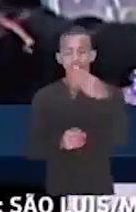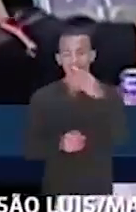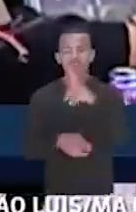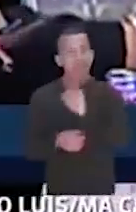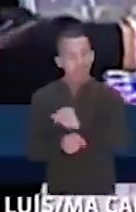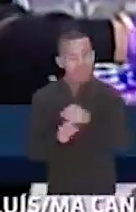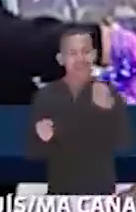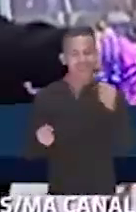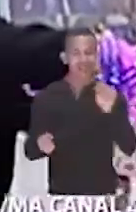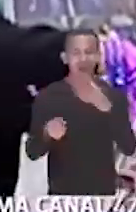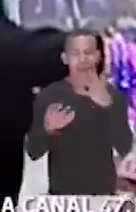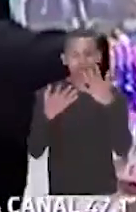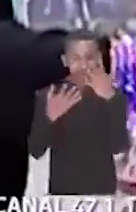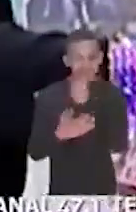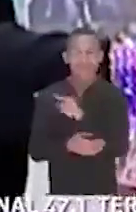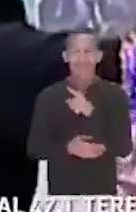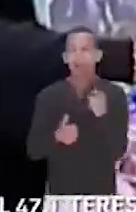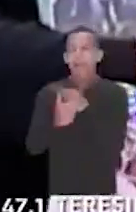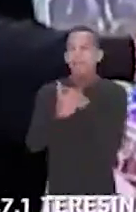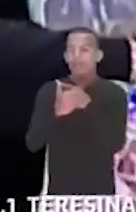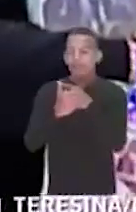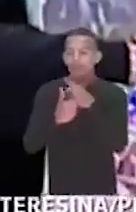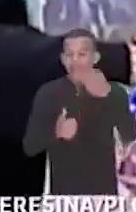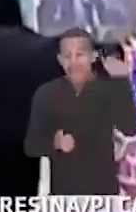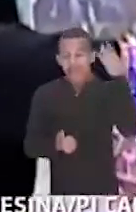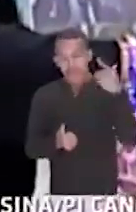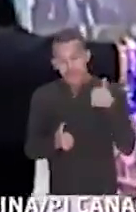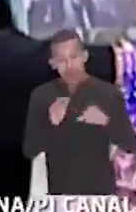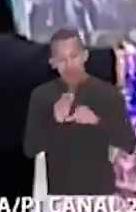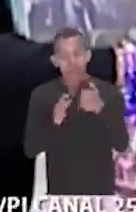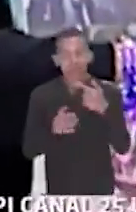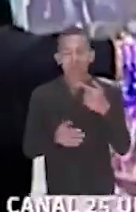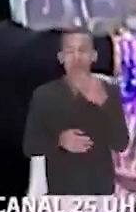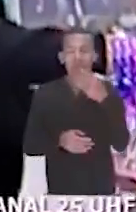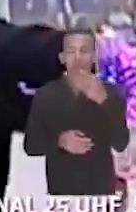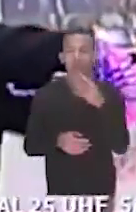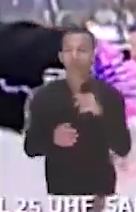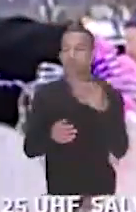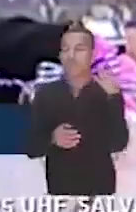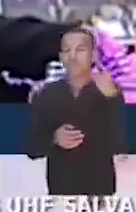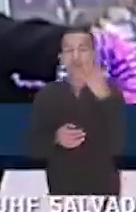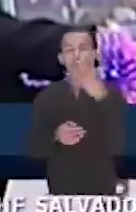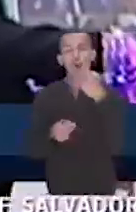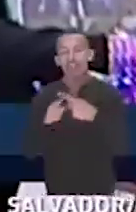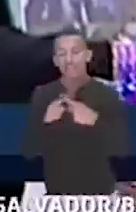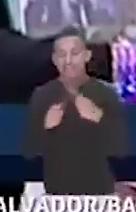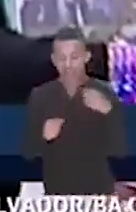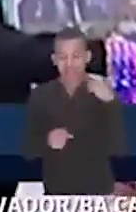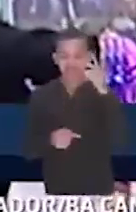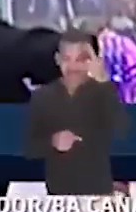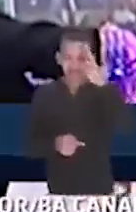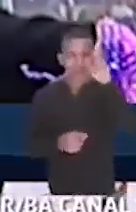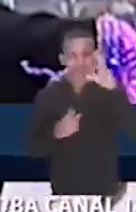É mesmo. É, da primeira, da outra vez que a gente veio aqui, a quarta vez, mas da penúltima, o Senhor colocou